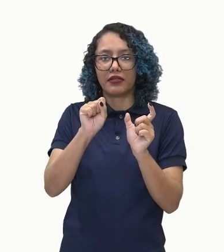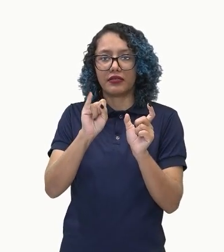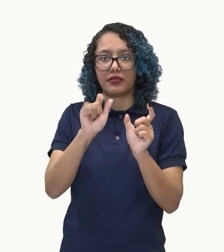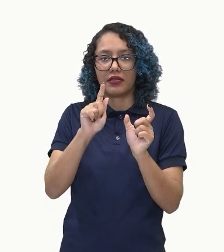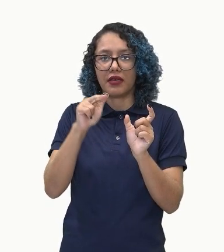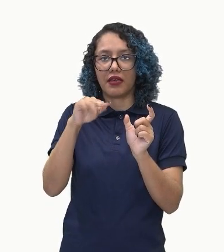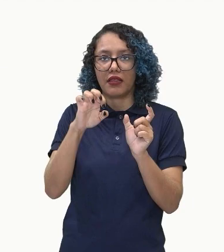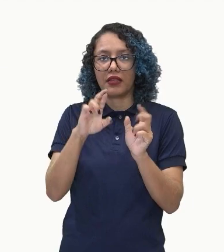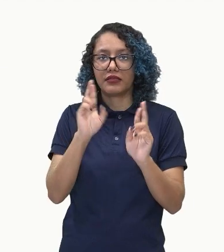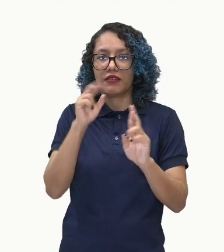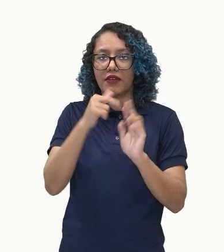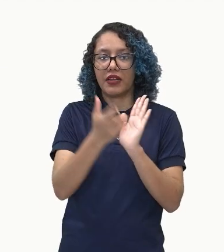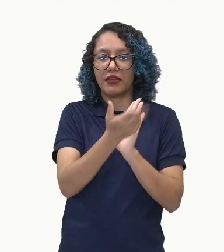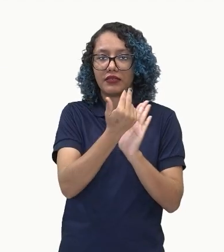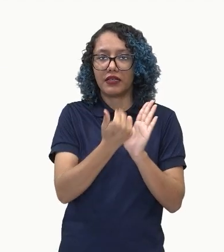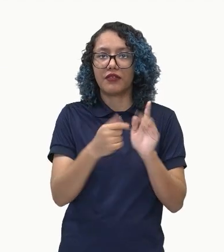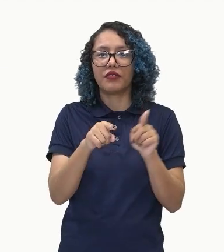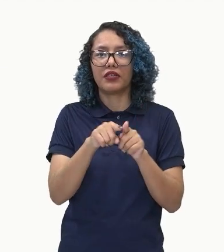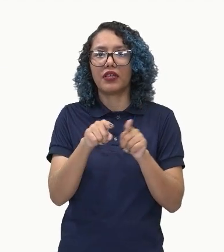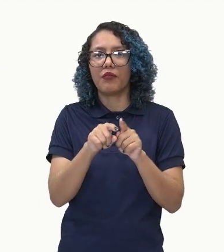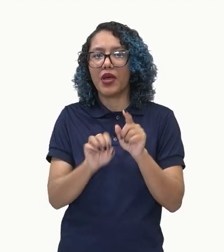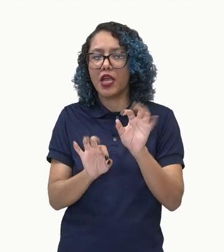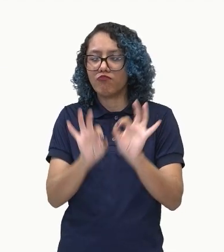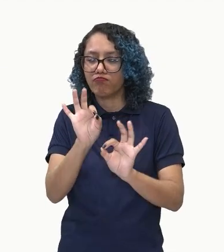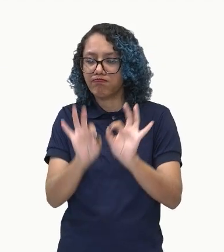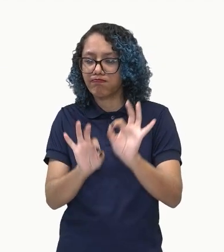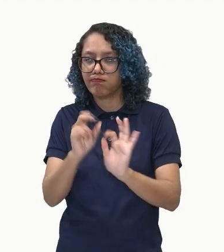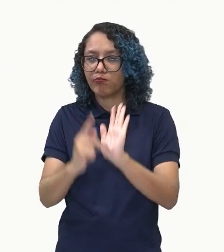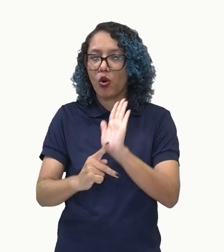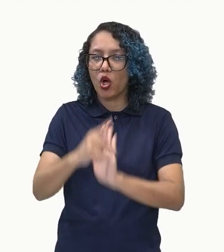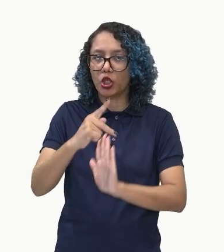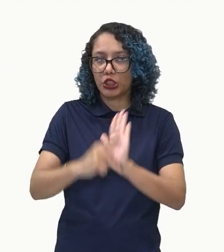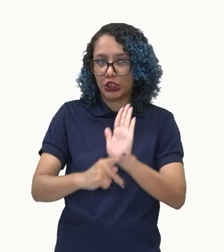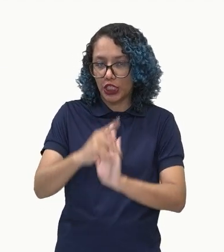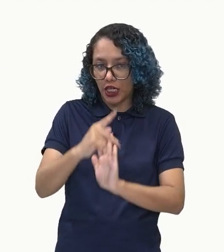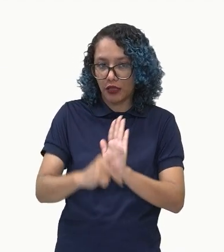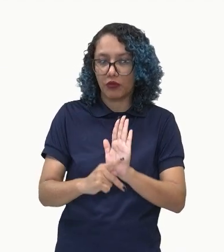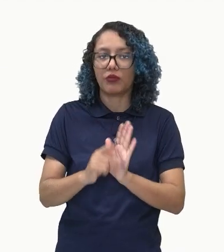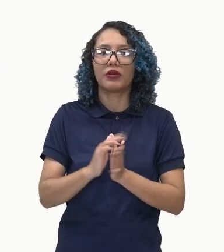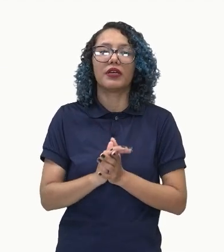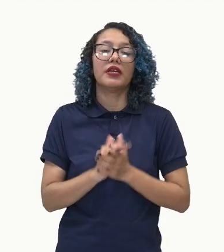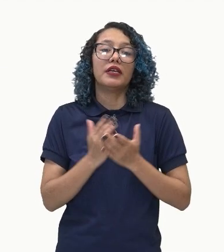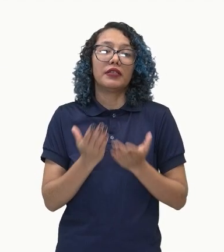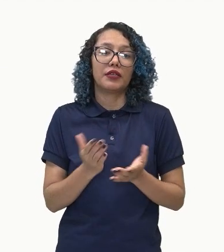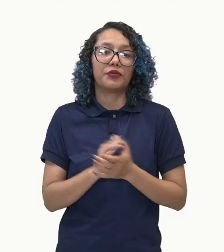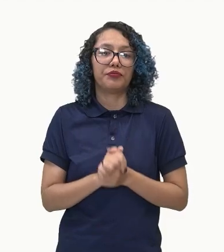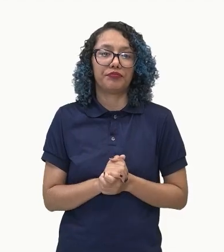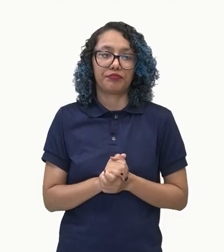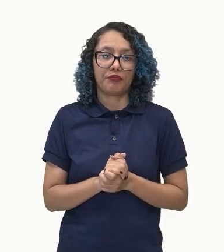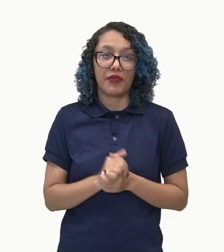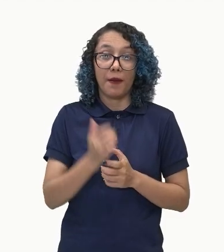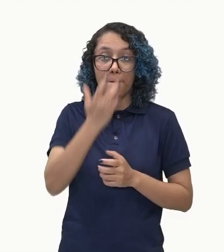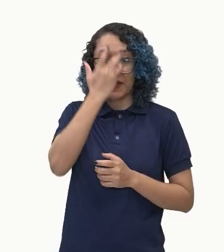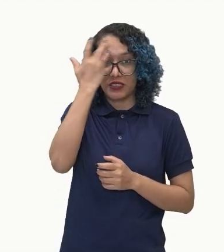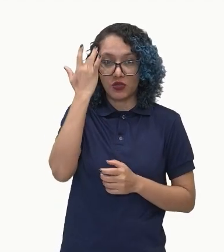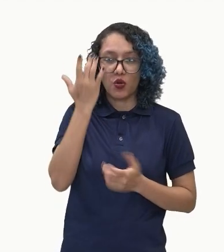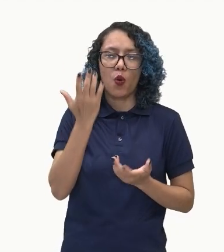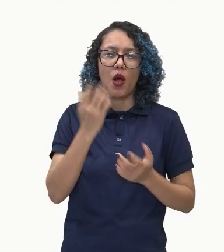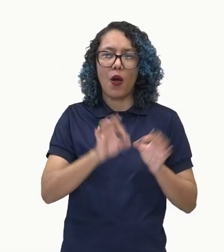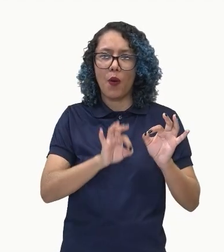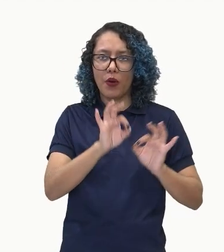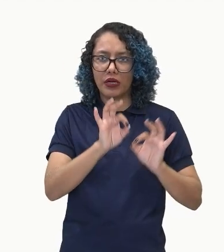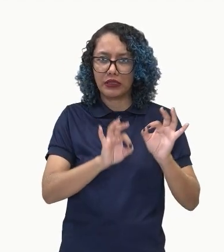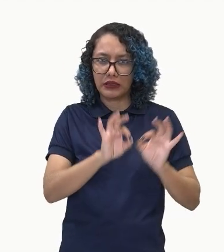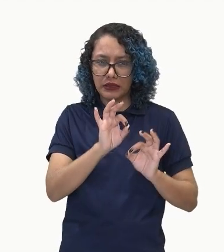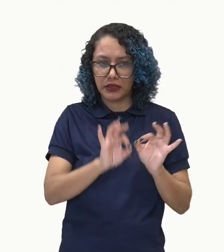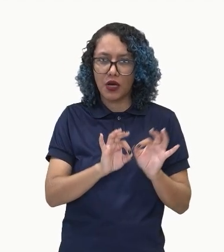também de projeção, de projetor, que projeta. Então, o projetor de realidade virtual, né? Ou seja, aquele que desenha, que projeta, né? A